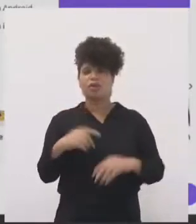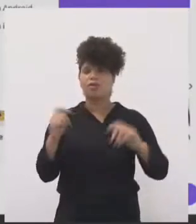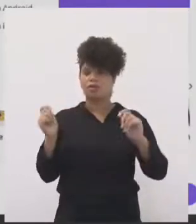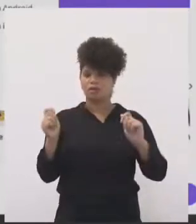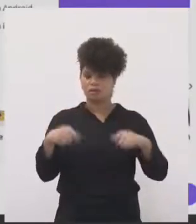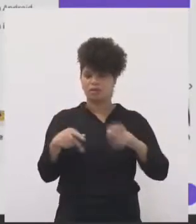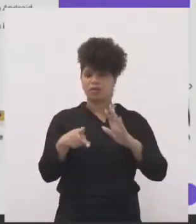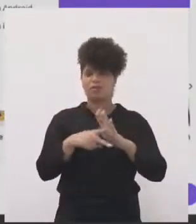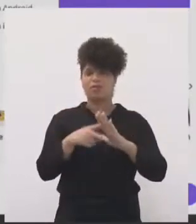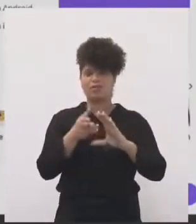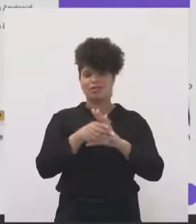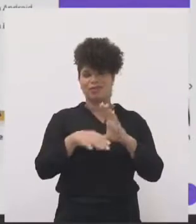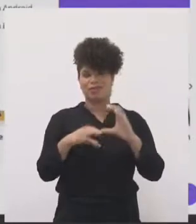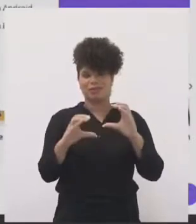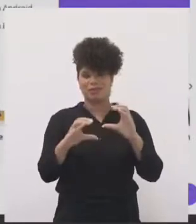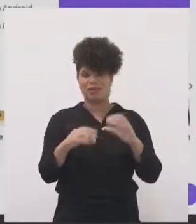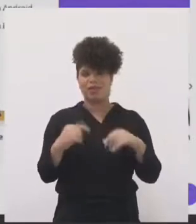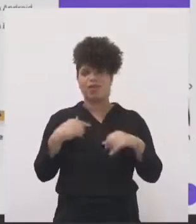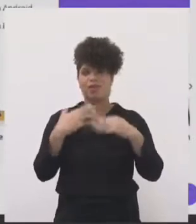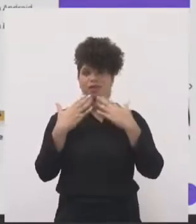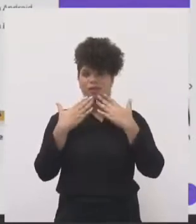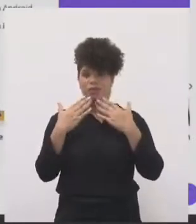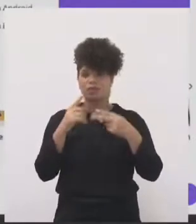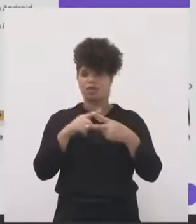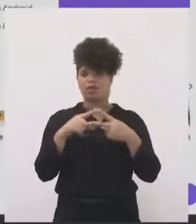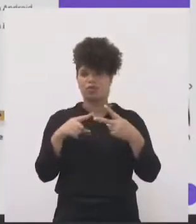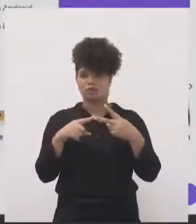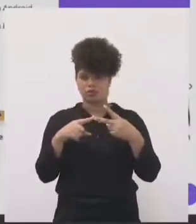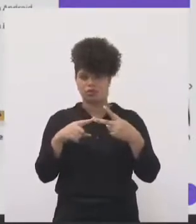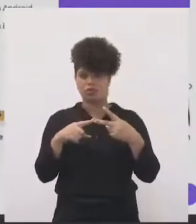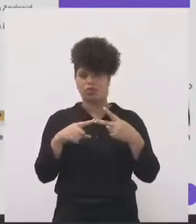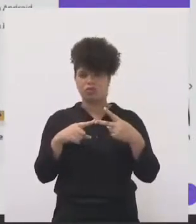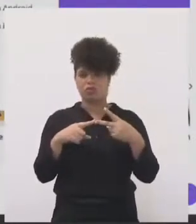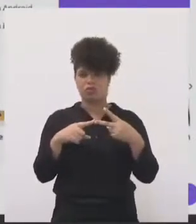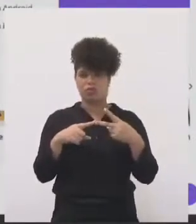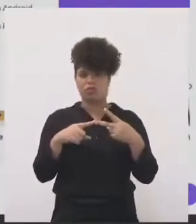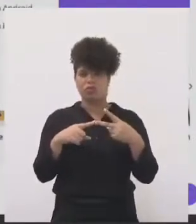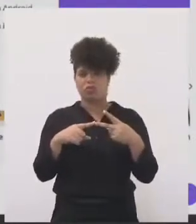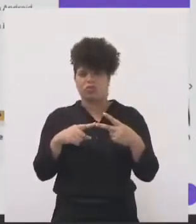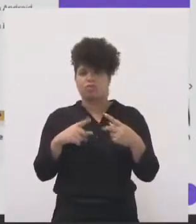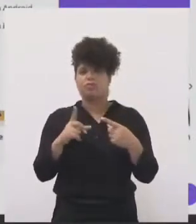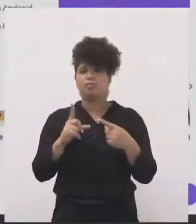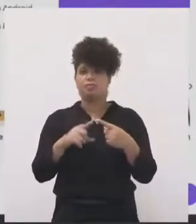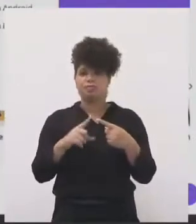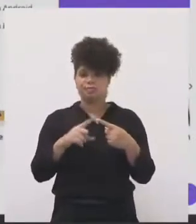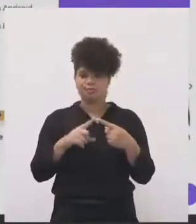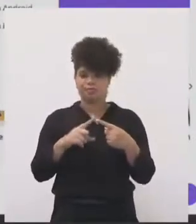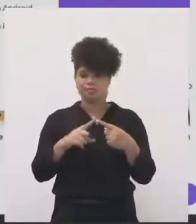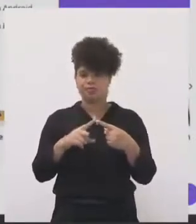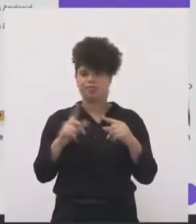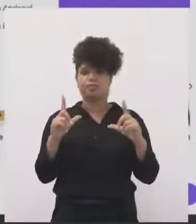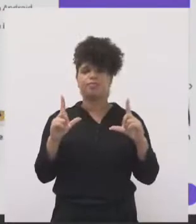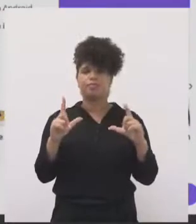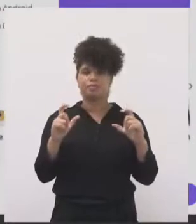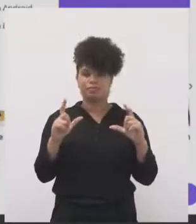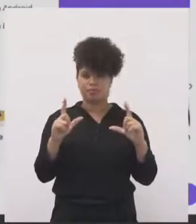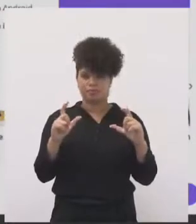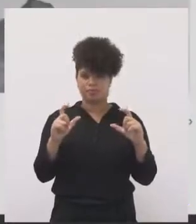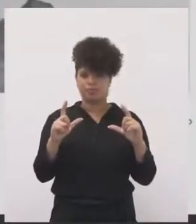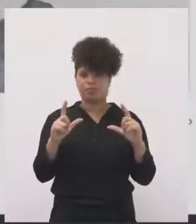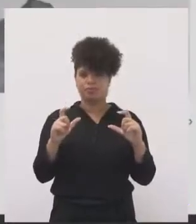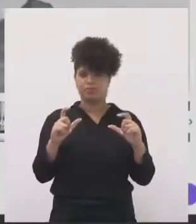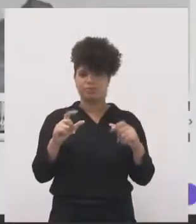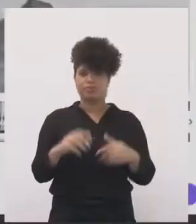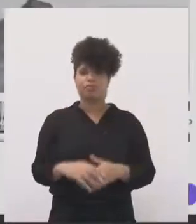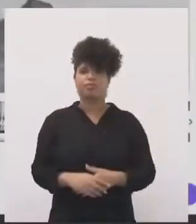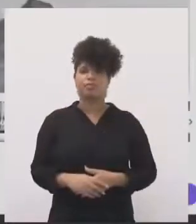potencialidade do Canva. Eu vou mostrar duas desses recursos. Eu vou mostrar o recurso de fotos, tá? Então, se